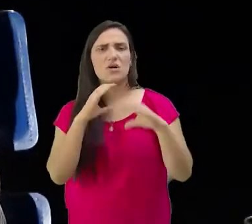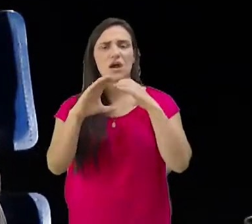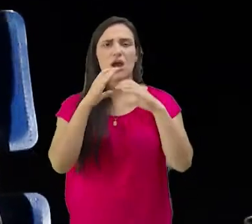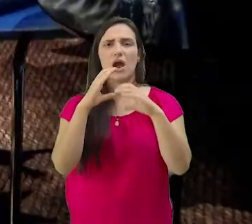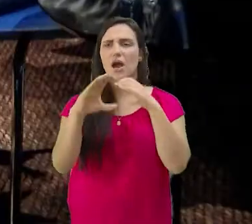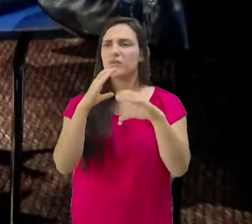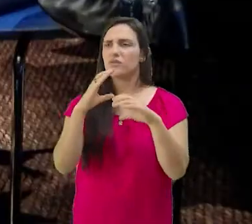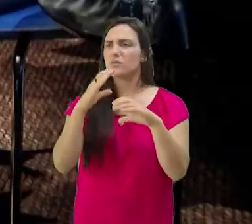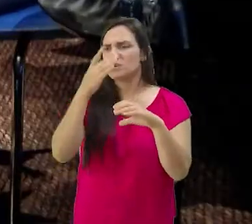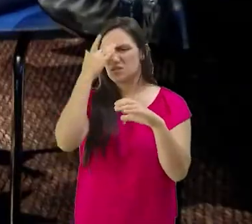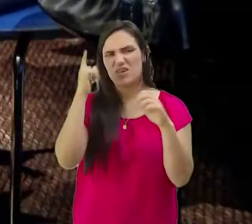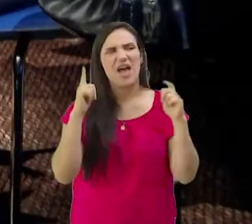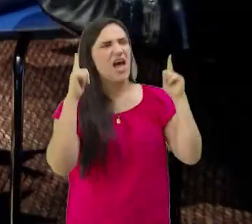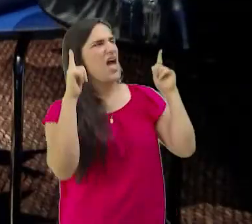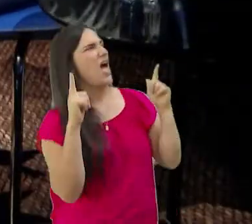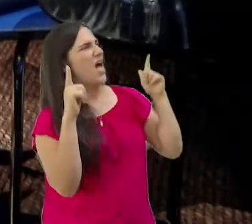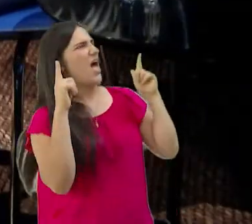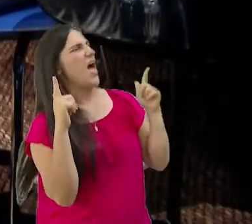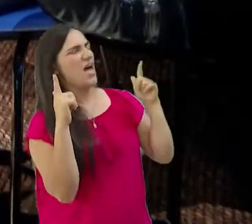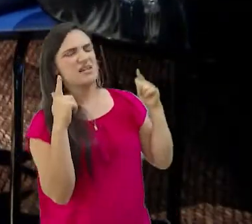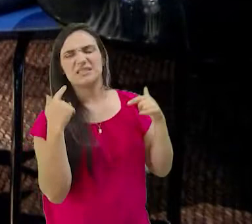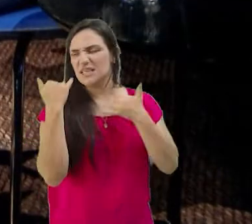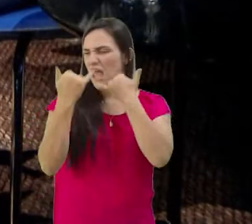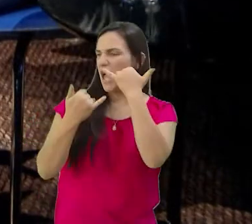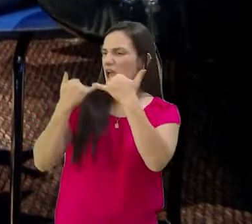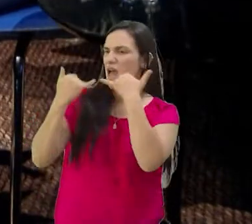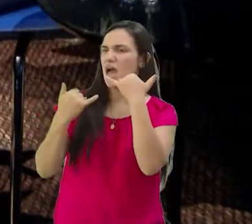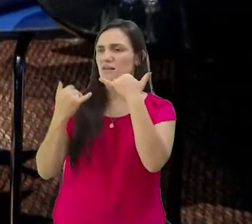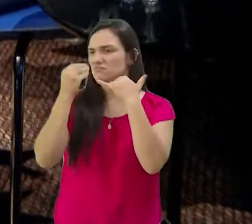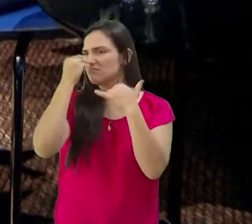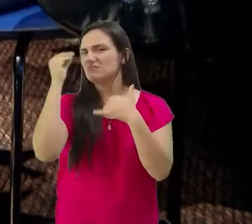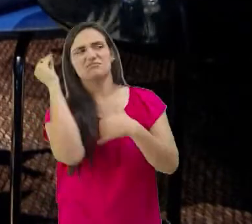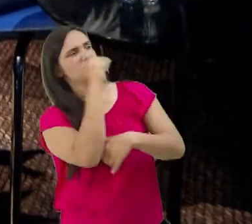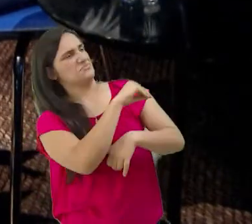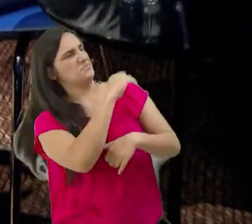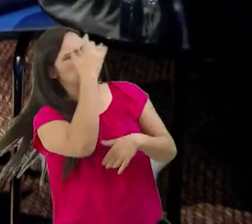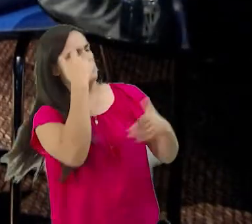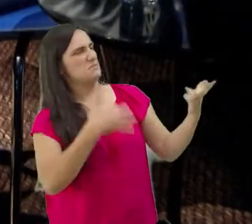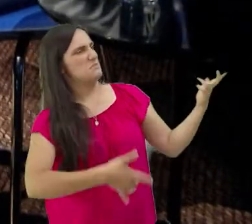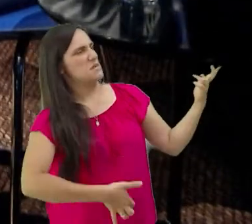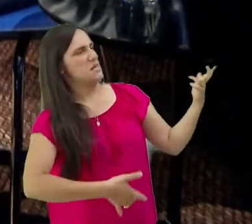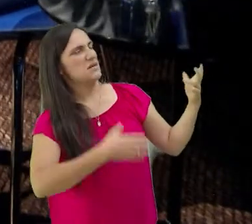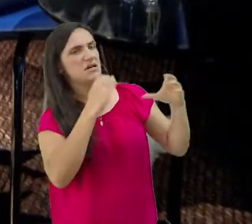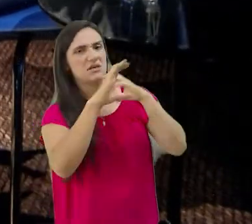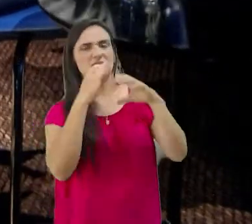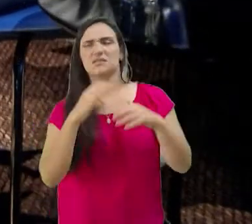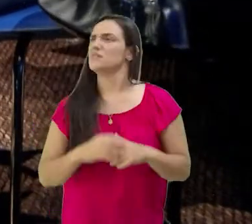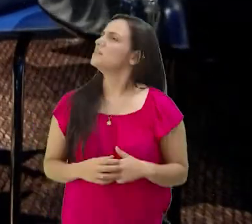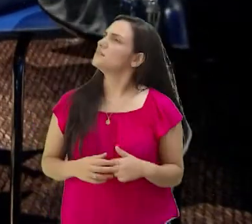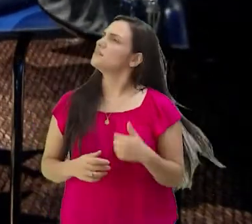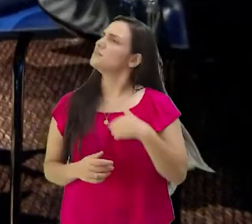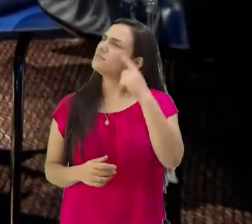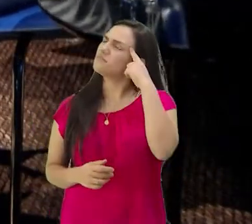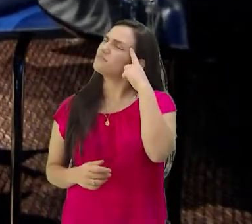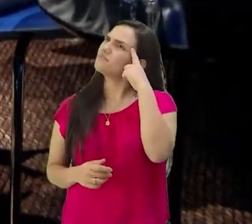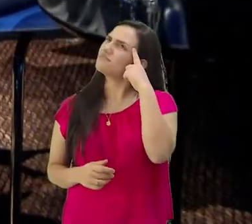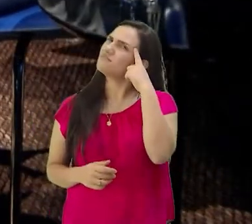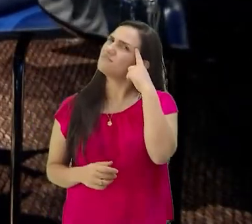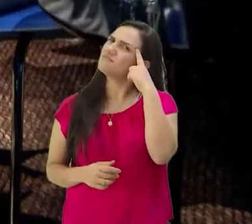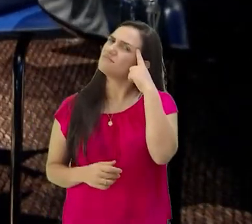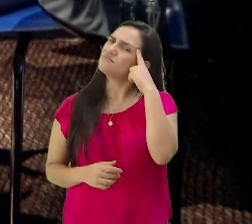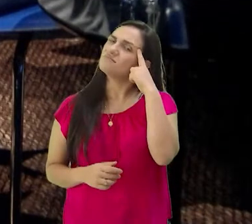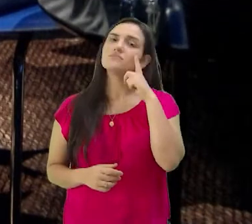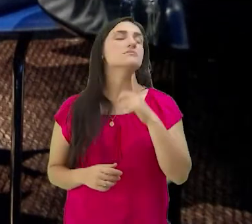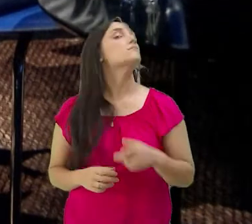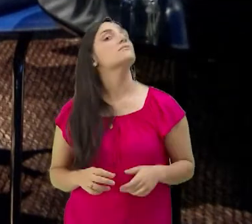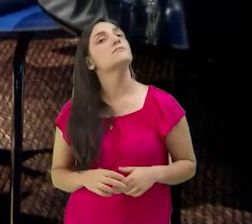é um cantor de churrascaria, que às vezes ele está cantando, os outros estão se divertindo, mas ele está cantando às vezes até para ele mesmo, enfim. Eu vejo